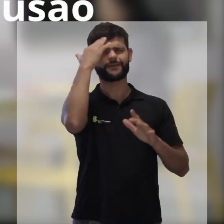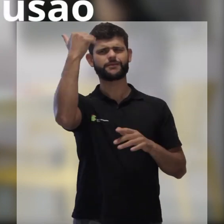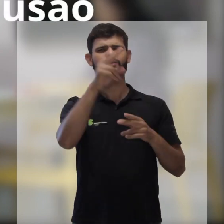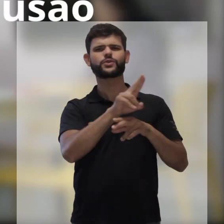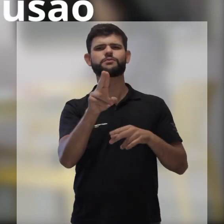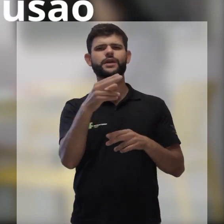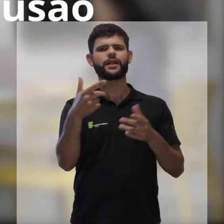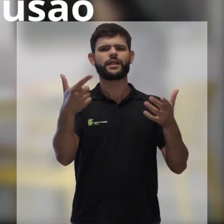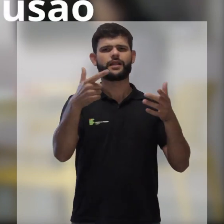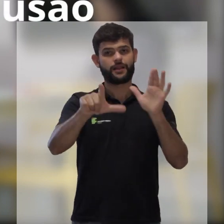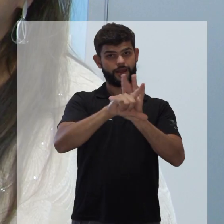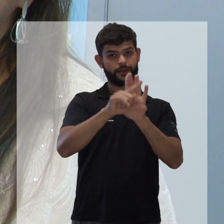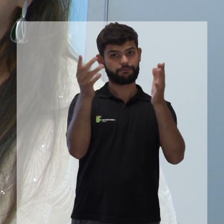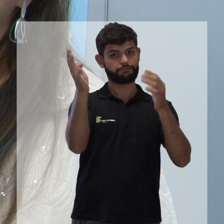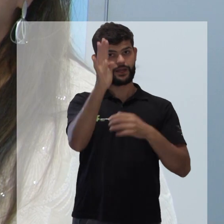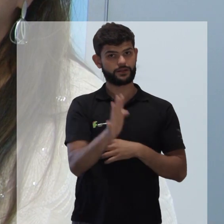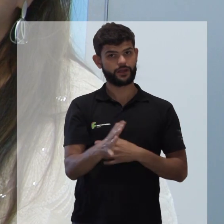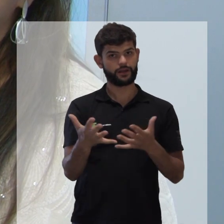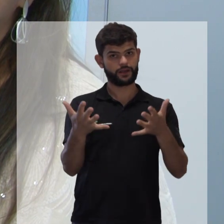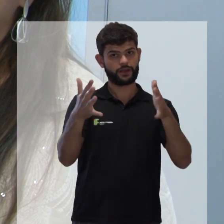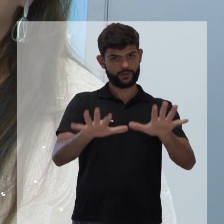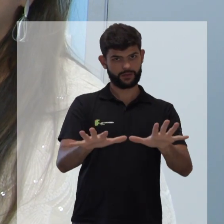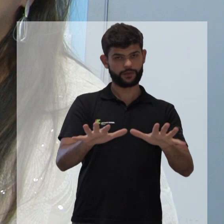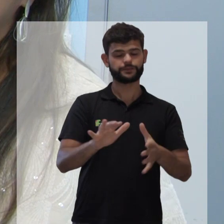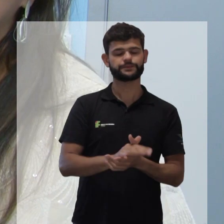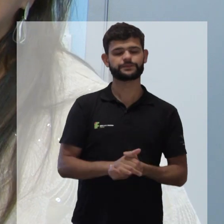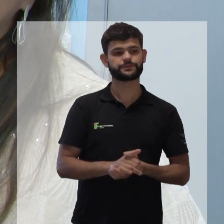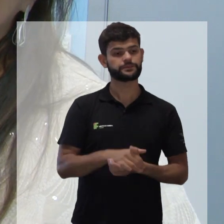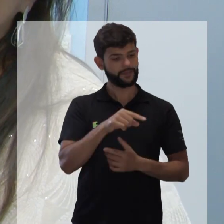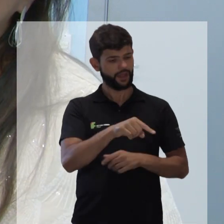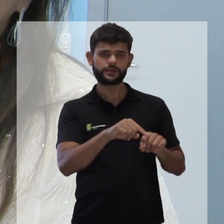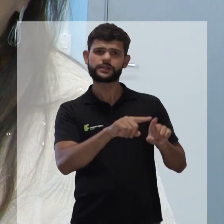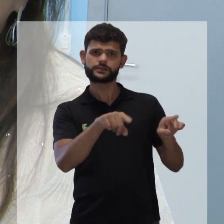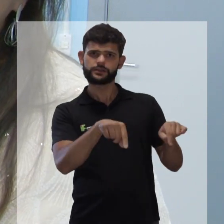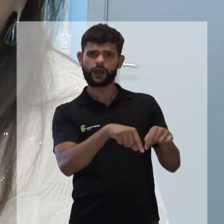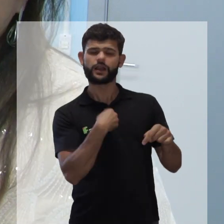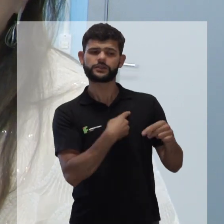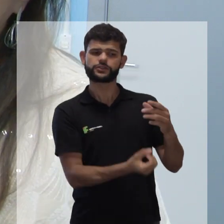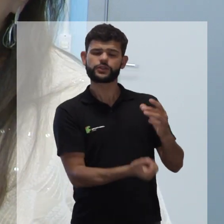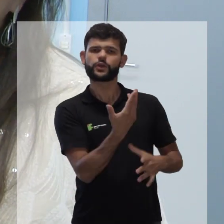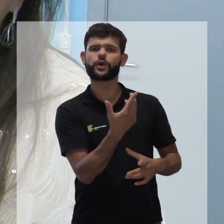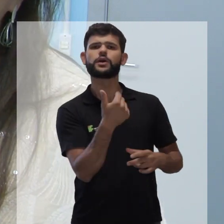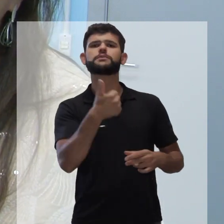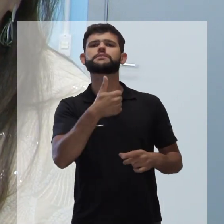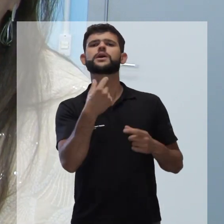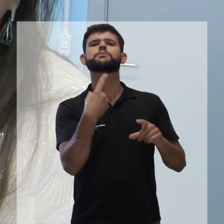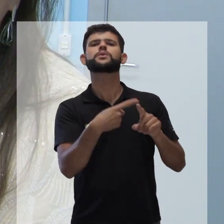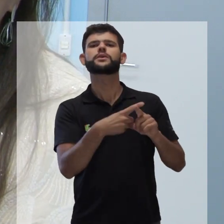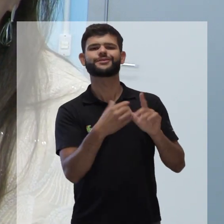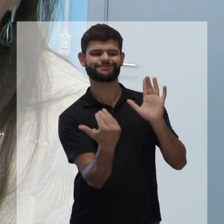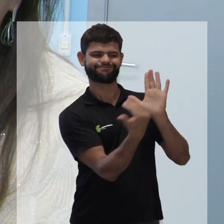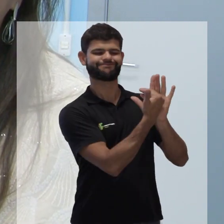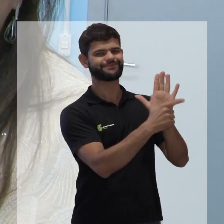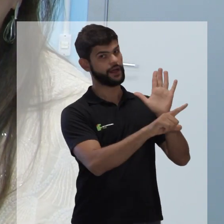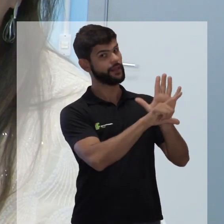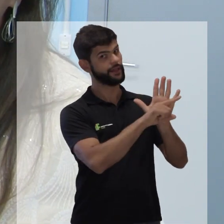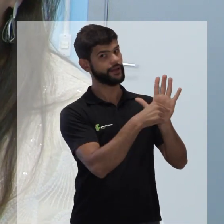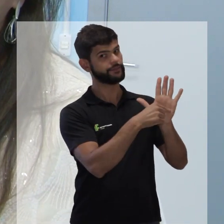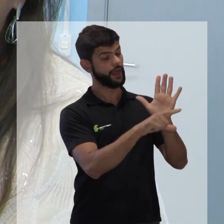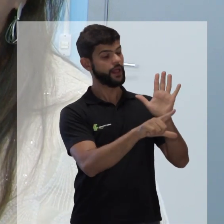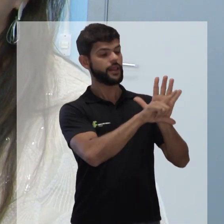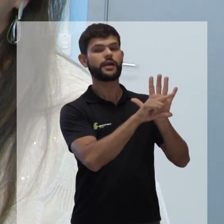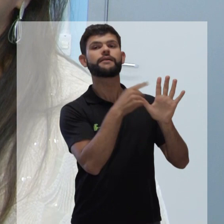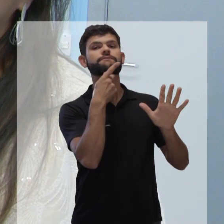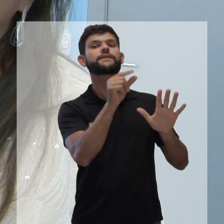Lei Brasileira de Inclusão. Essa sala ela foi criada primeiro para manter a regulamentação da lei,